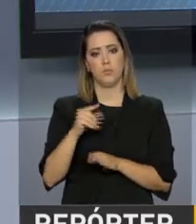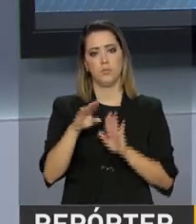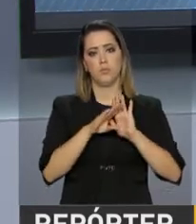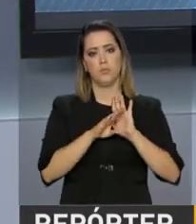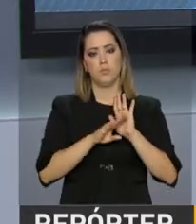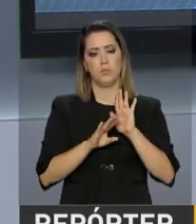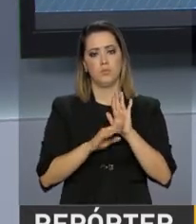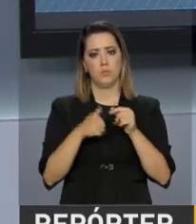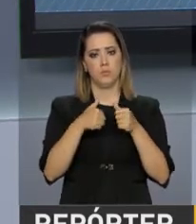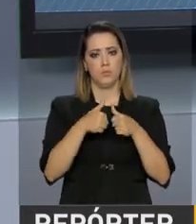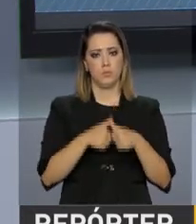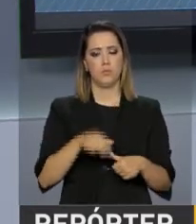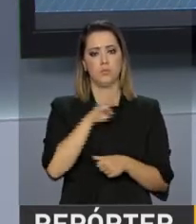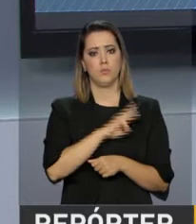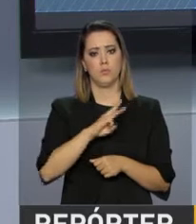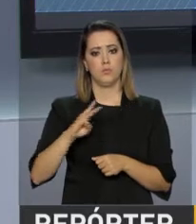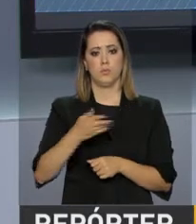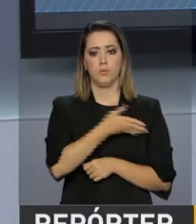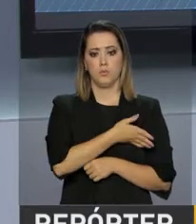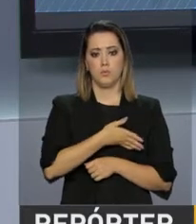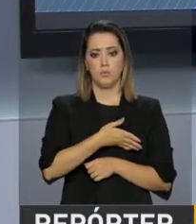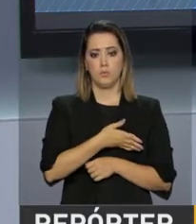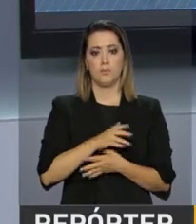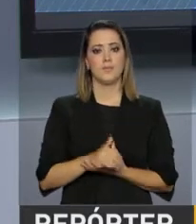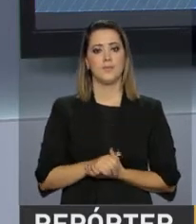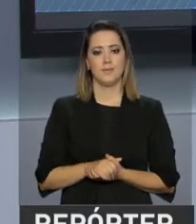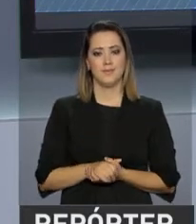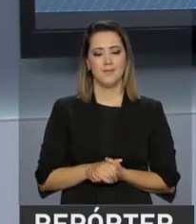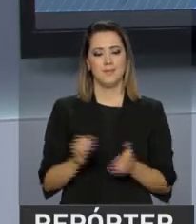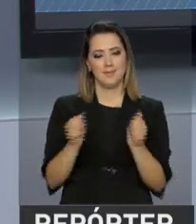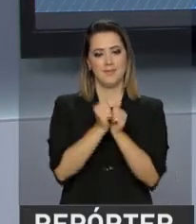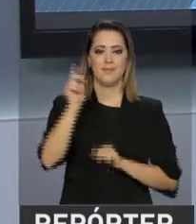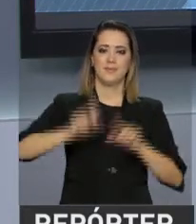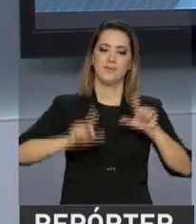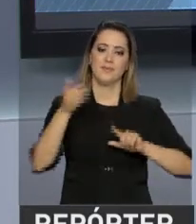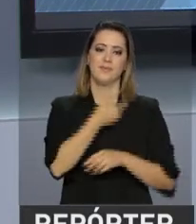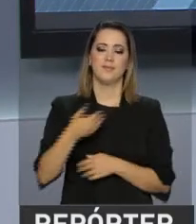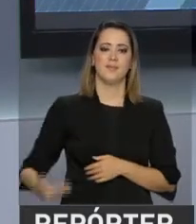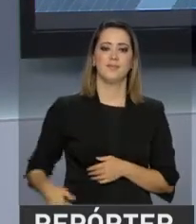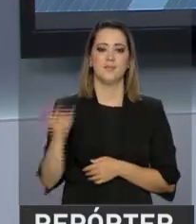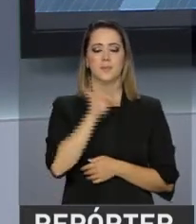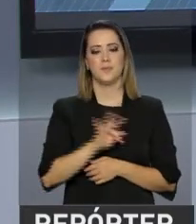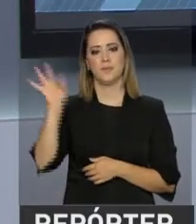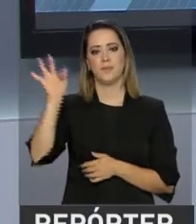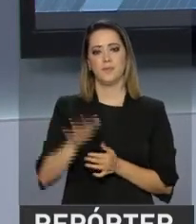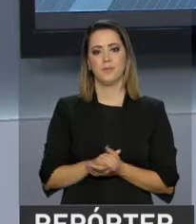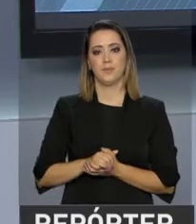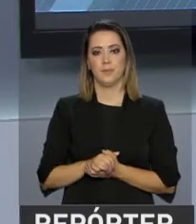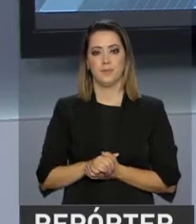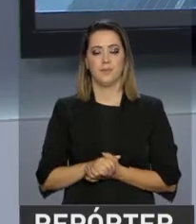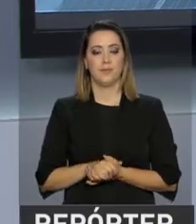youtube e toda a nossa programação está disponível na internet continue com a gente aqui na nbr a tv do governo